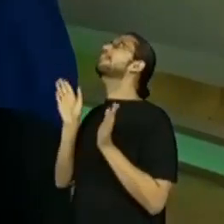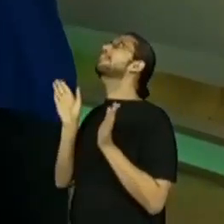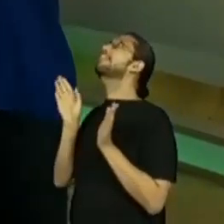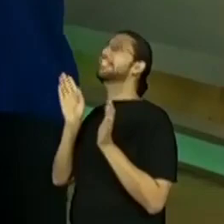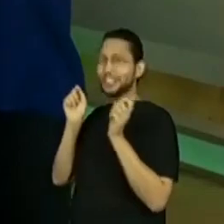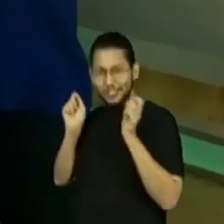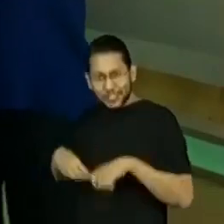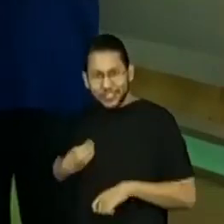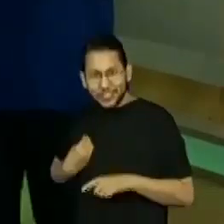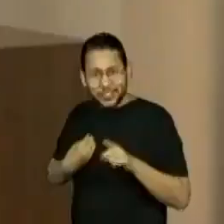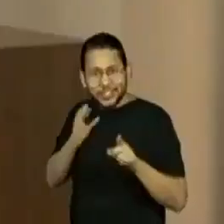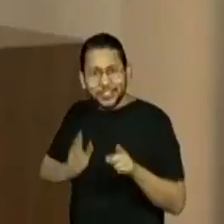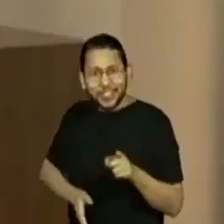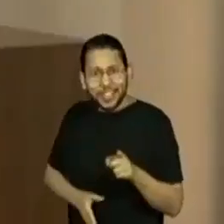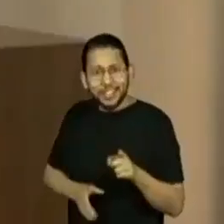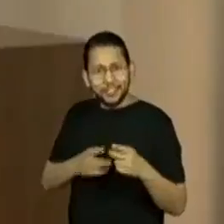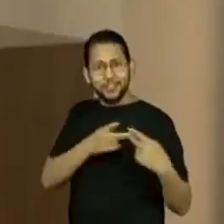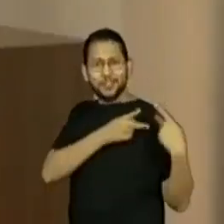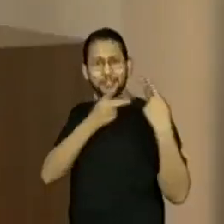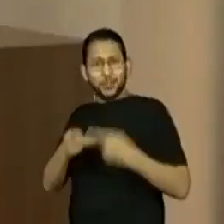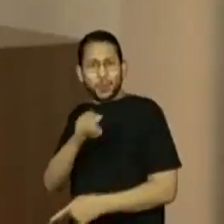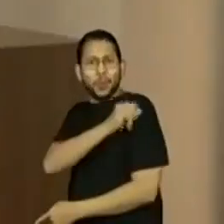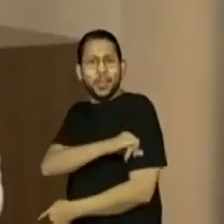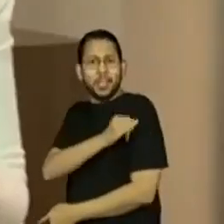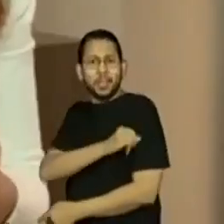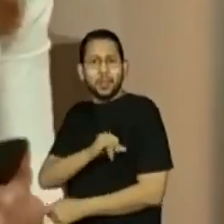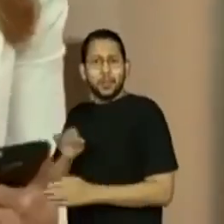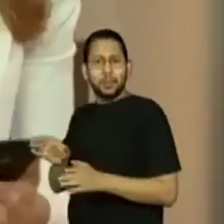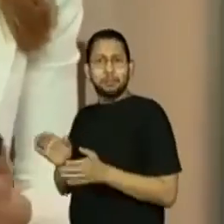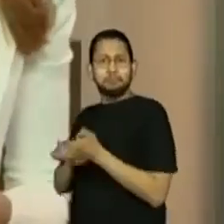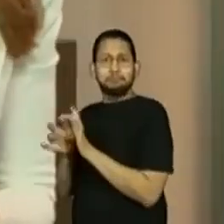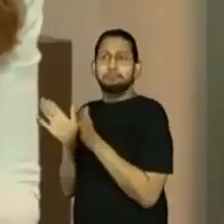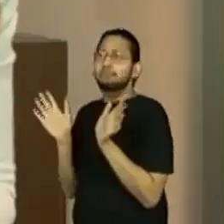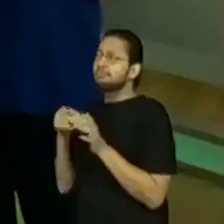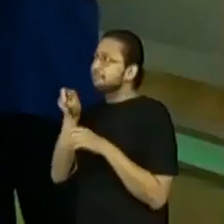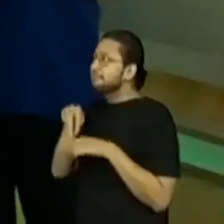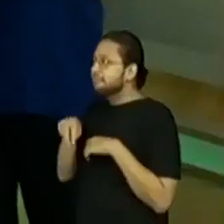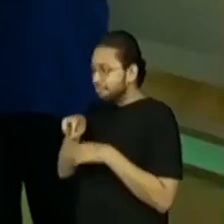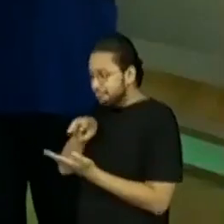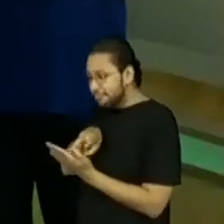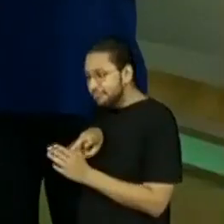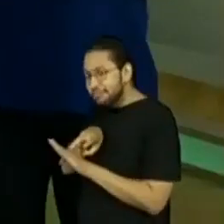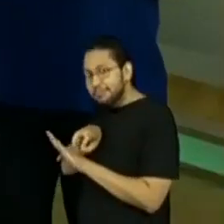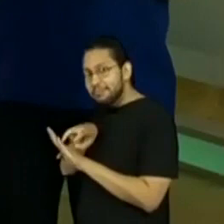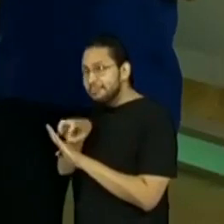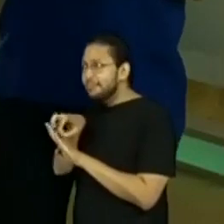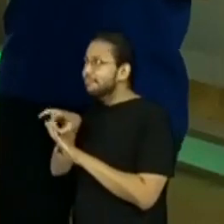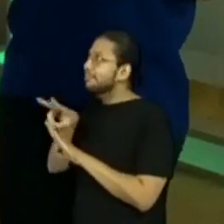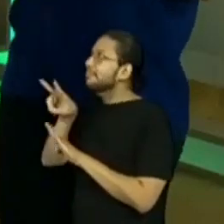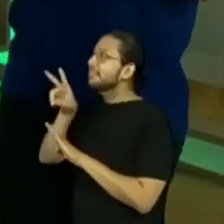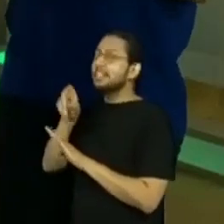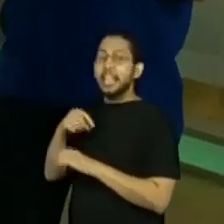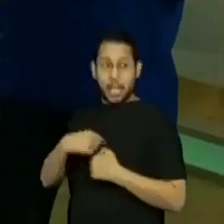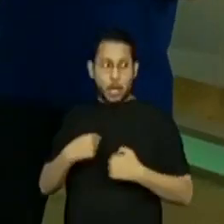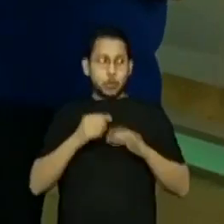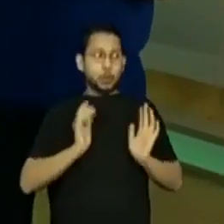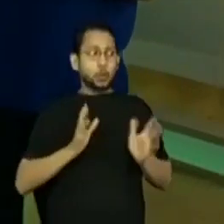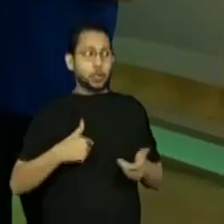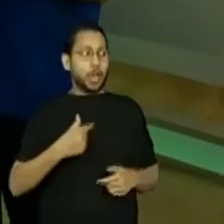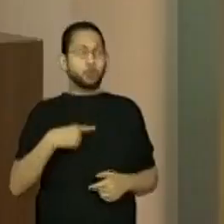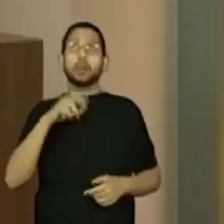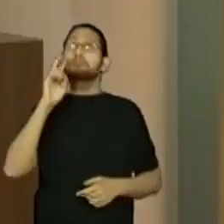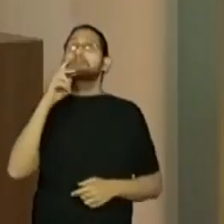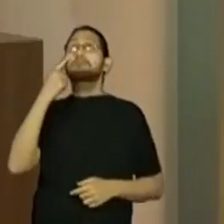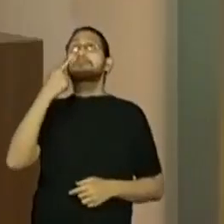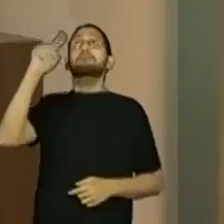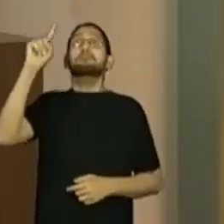Vamos Será lá? que alguém já foi lá no Rio de Janeiro e visitou esse lugar? Eu nunca fui. Você já foi, Pro? Eu já. Você já foi lá visitar? Eu conheço o Cristo Redentor.